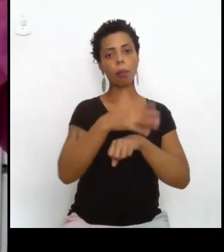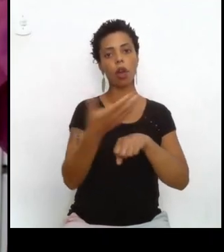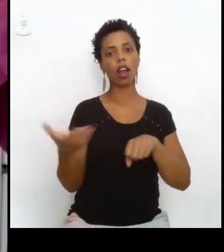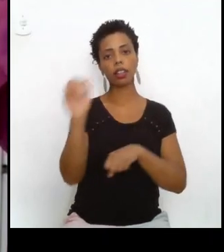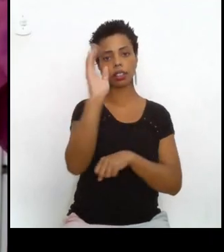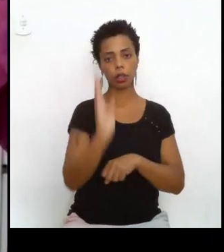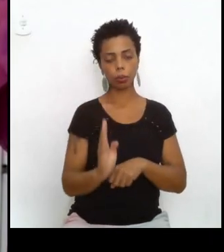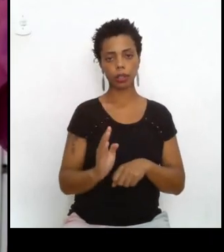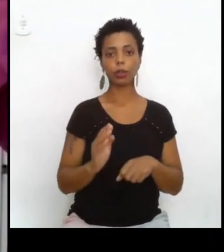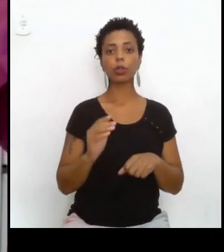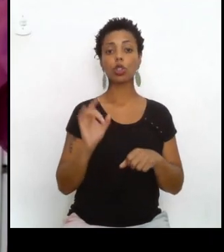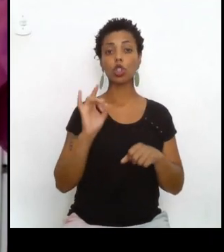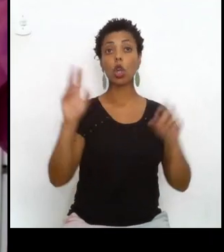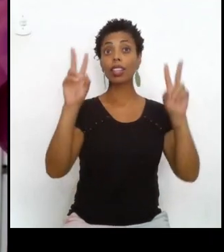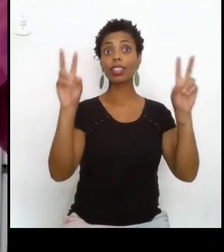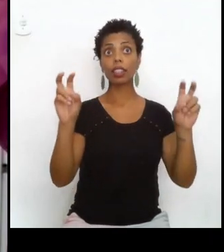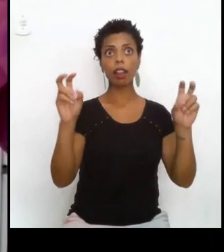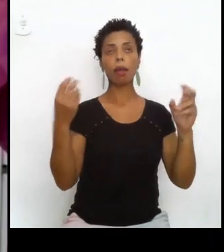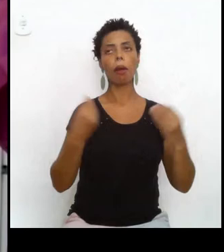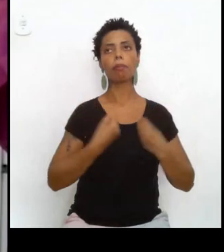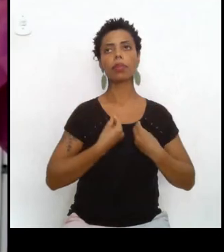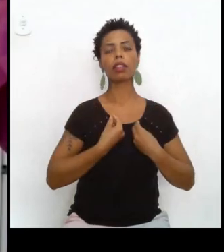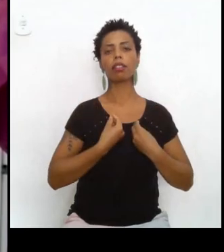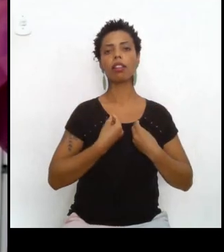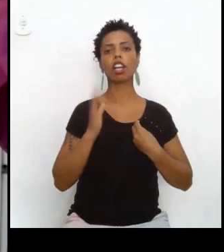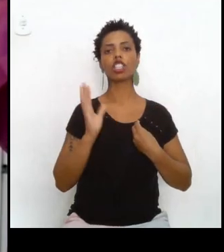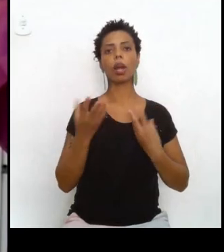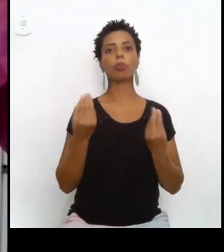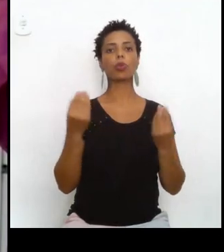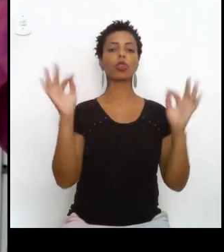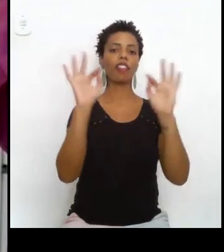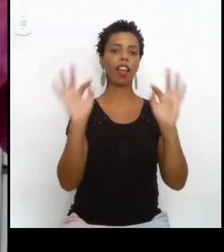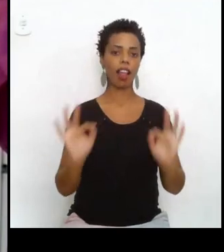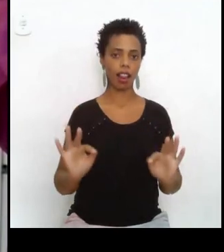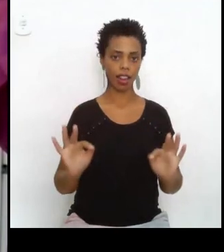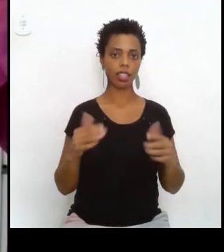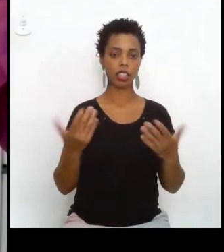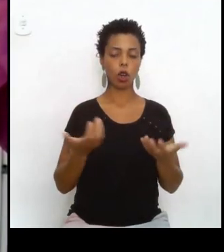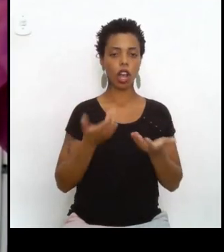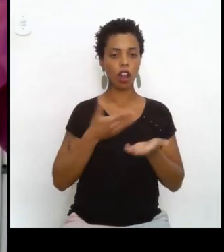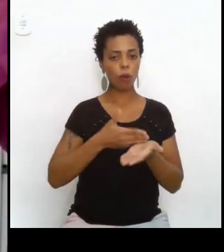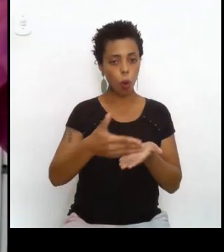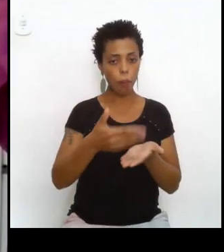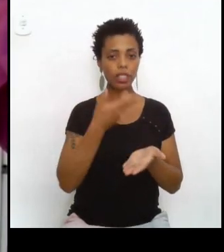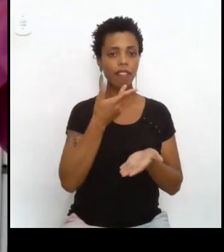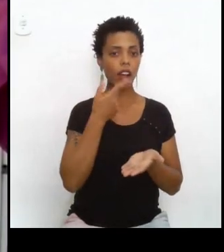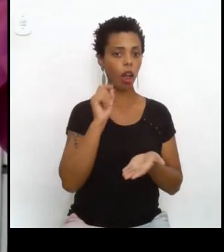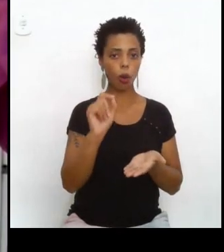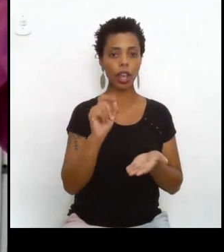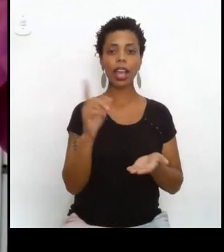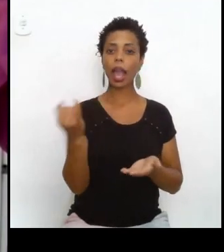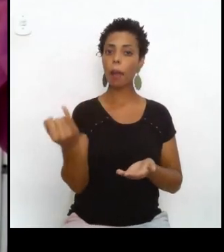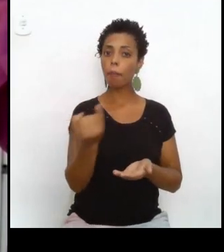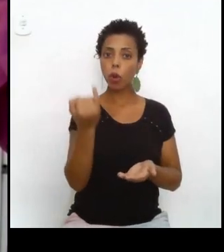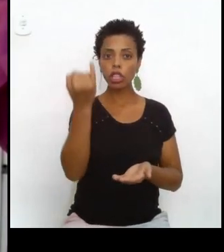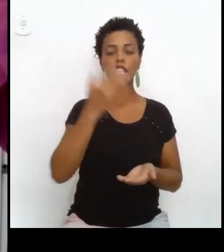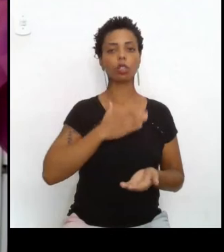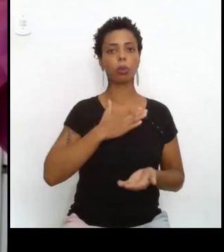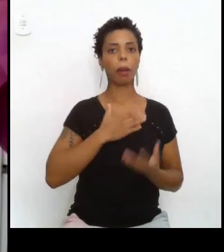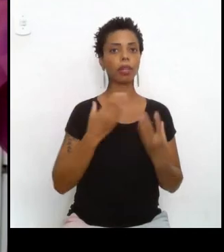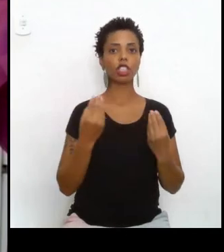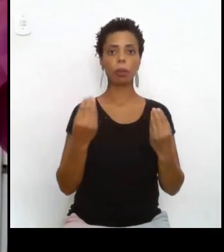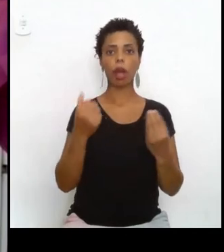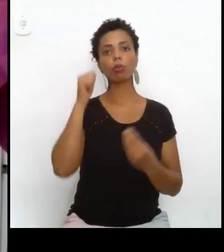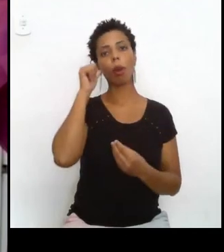do título já me deixa muito feliz é porque eu gostaria de iniciar aqui dizendo o quanto é importante para mim uma